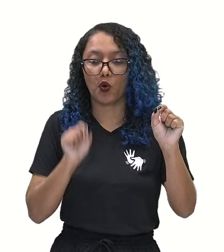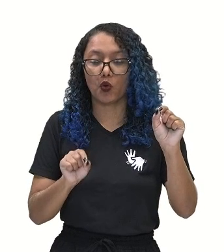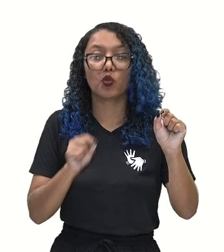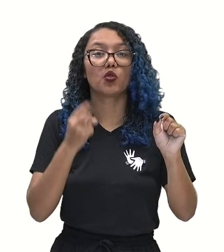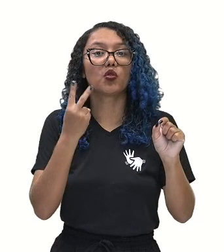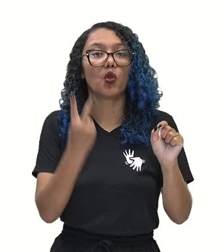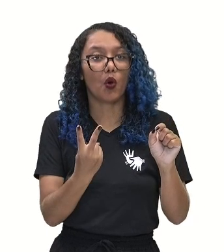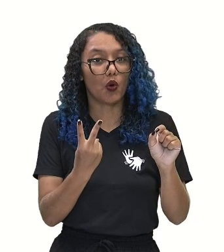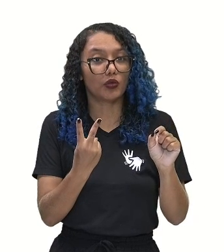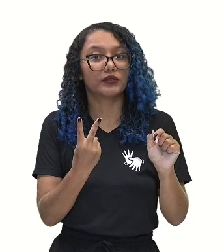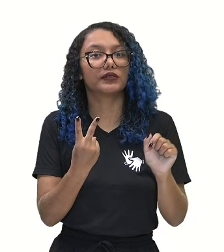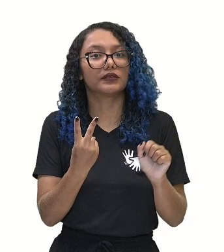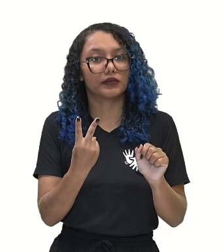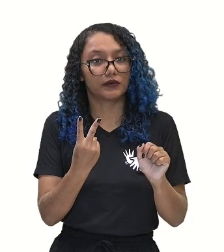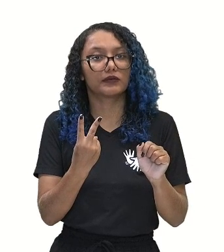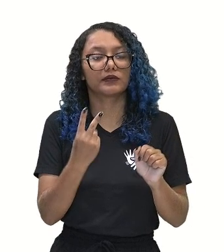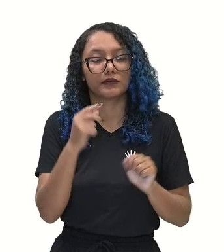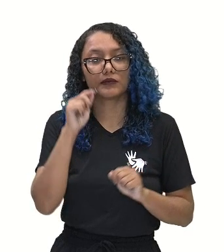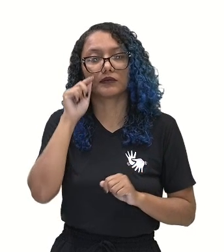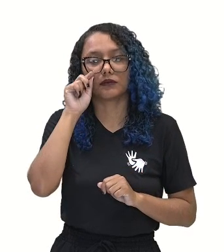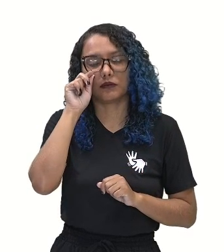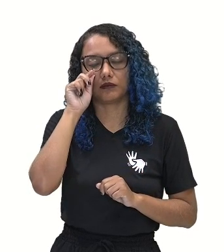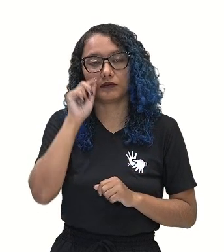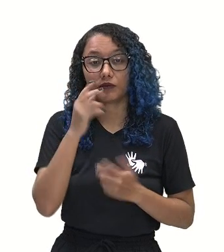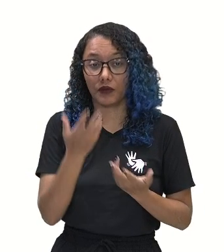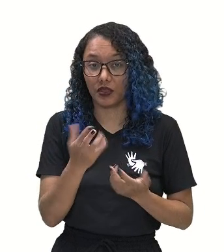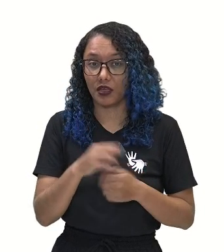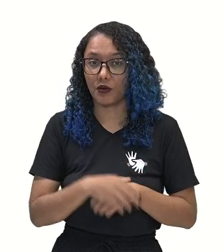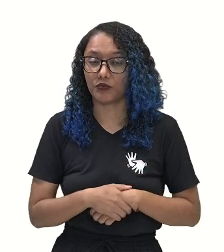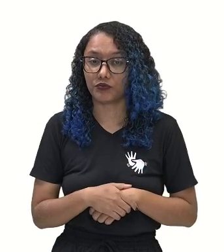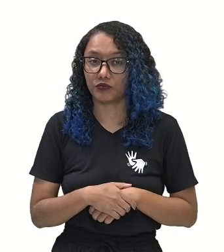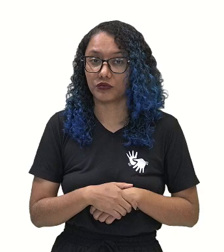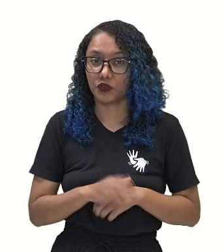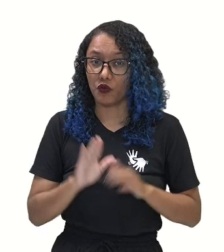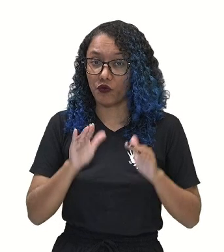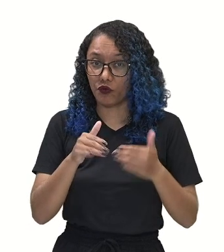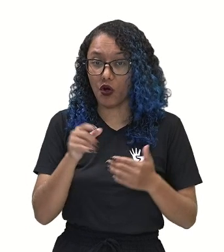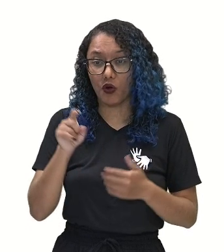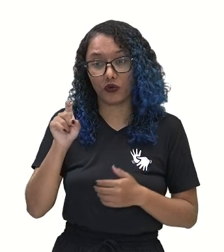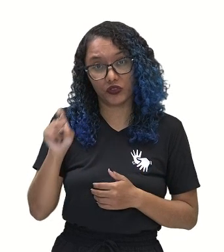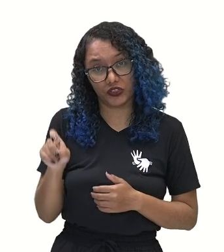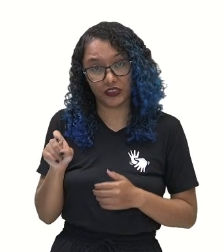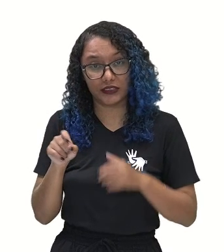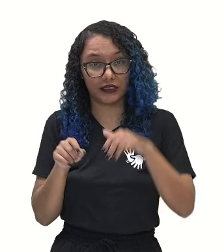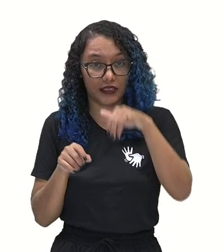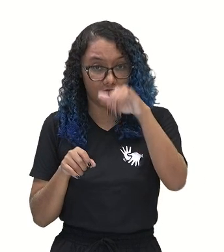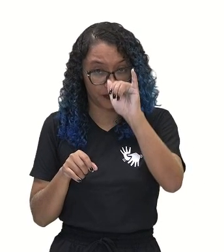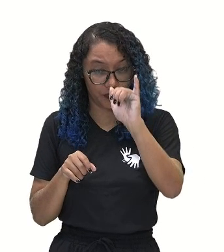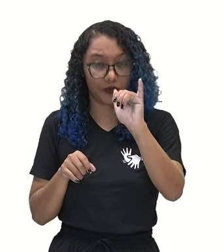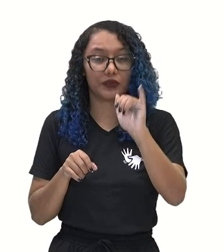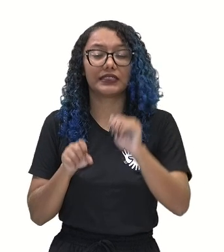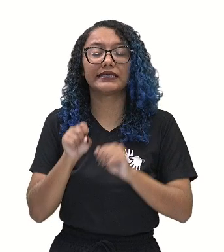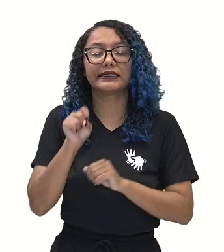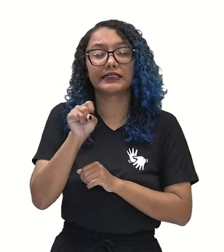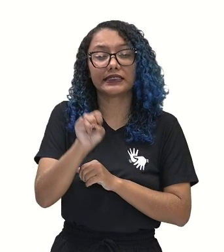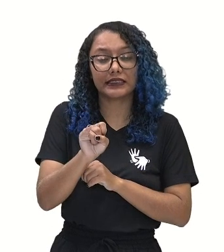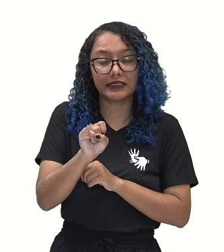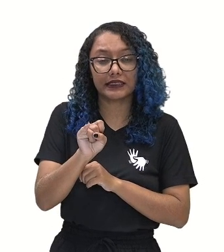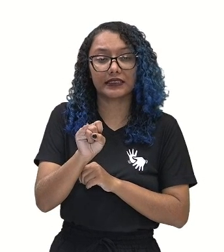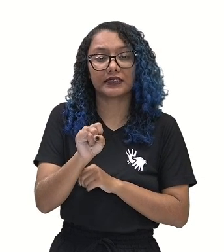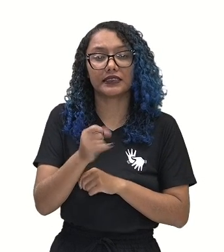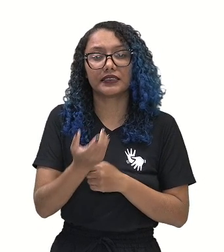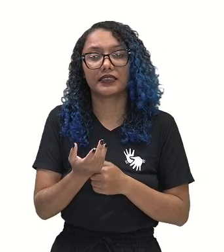Atenção! Em relação a x e em relação a y, se os valores possuem o